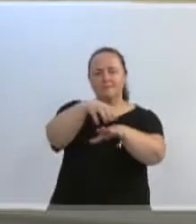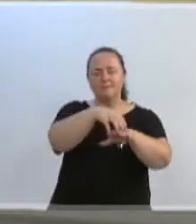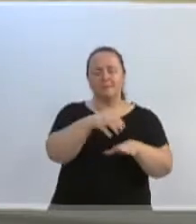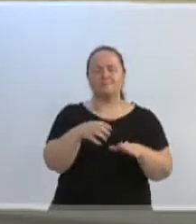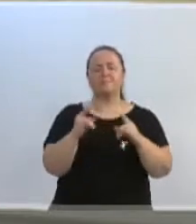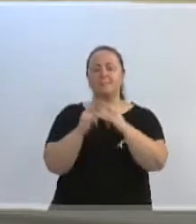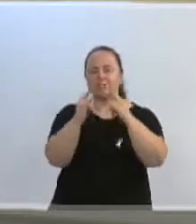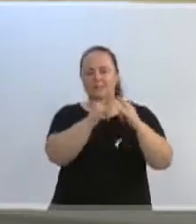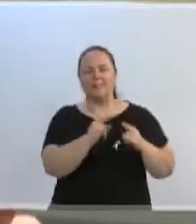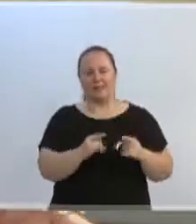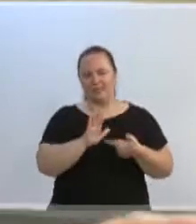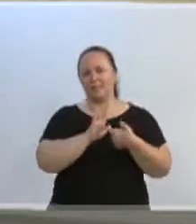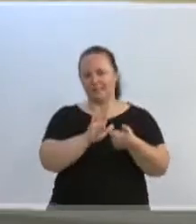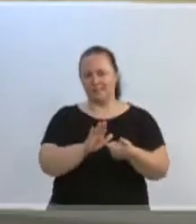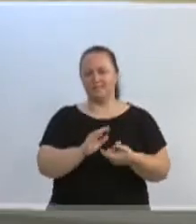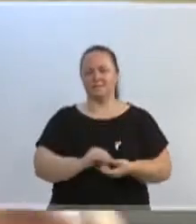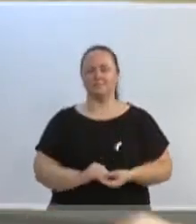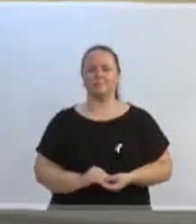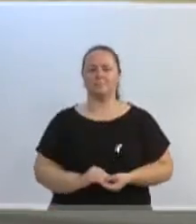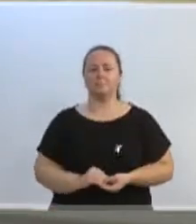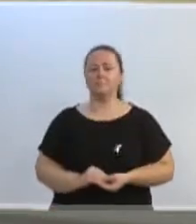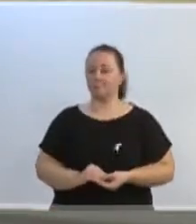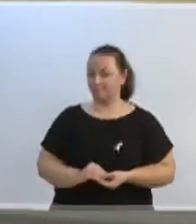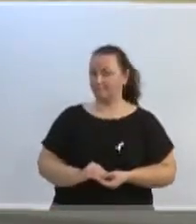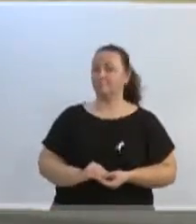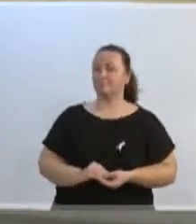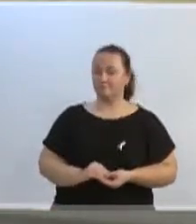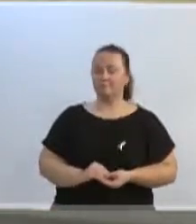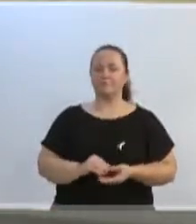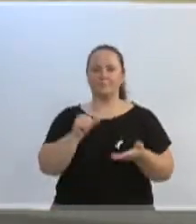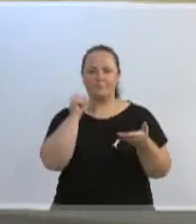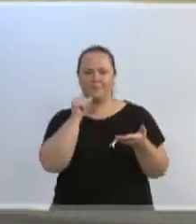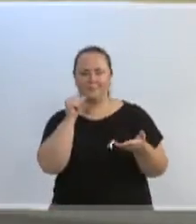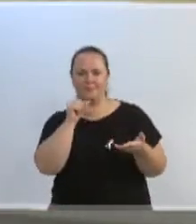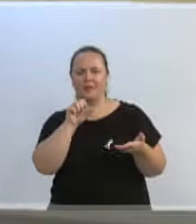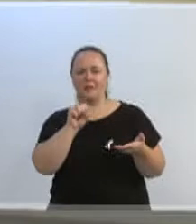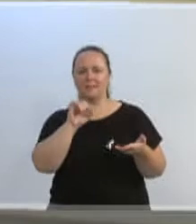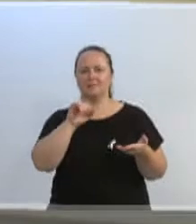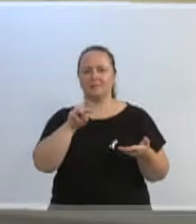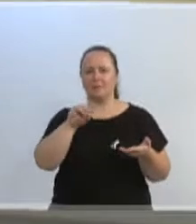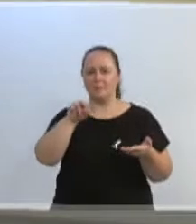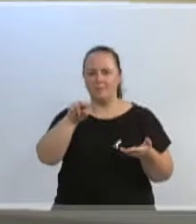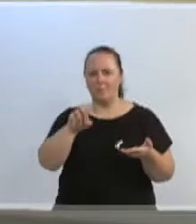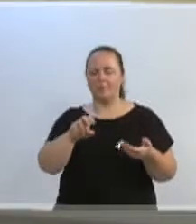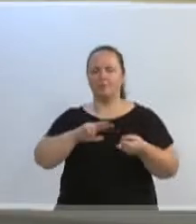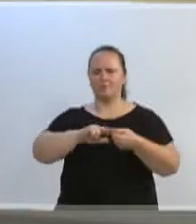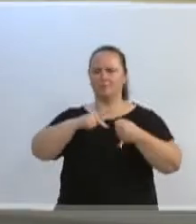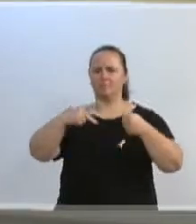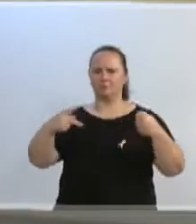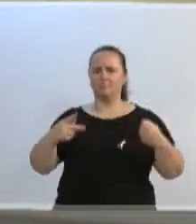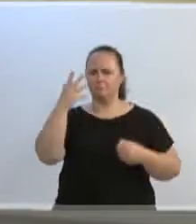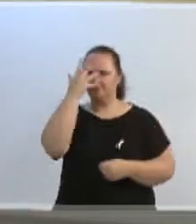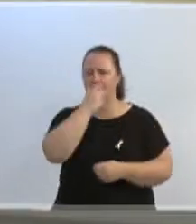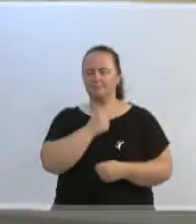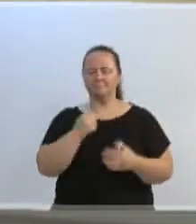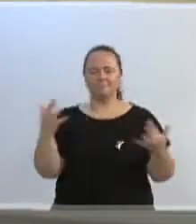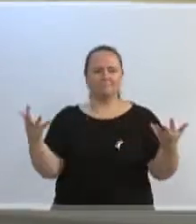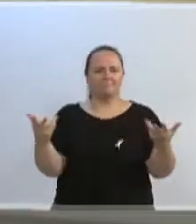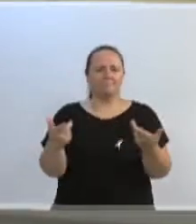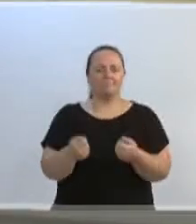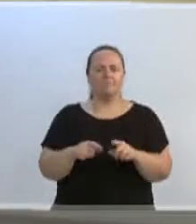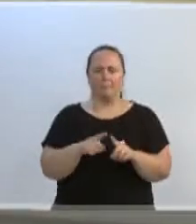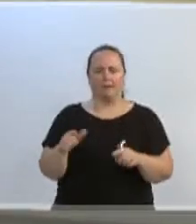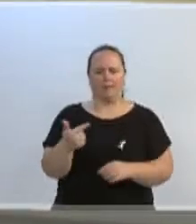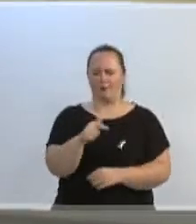ir. Até mesmo a Simone e outras pessoas vão falar, o paradesporto é maravilhoso, mas o paradesporto não tem um ônibus